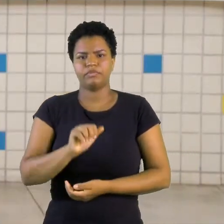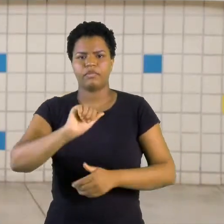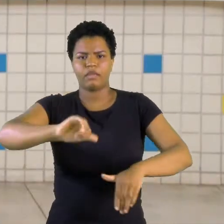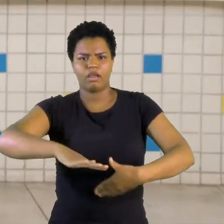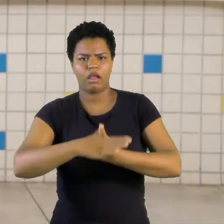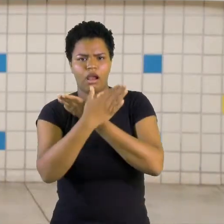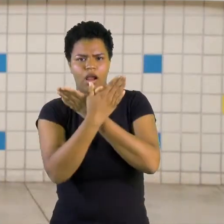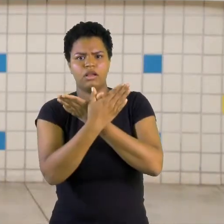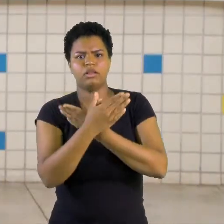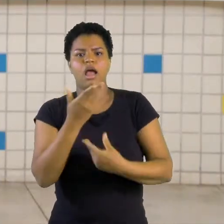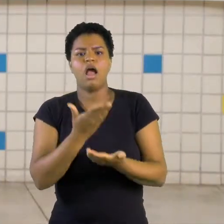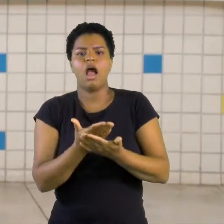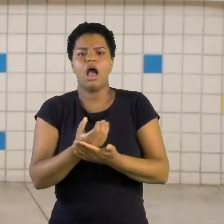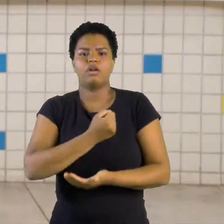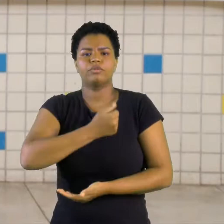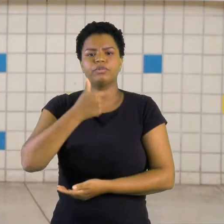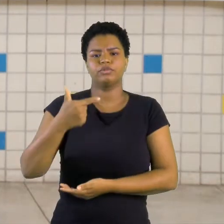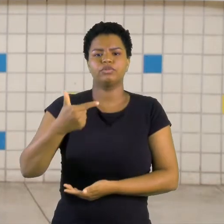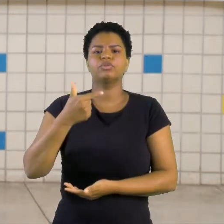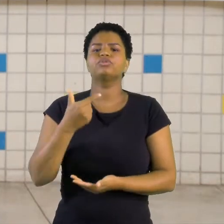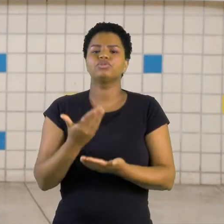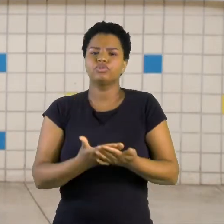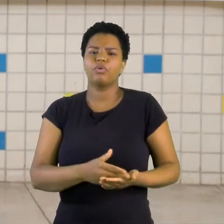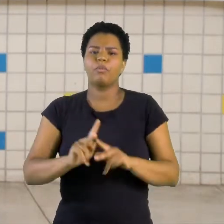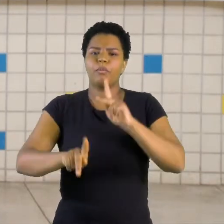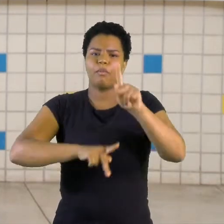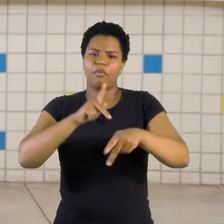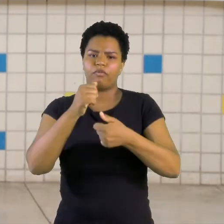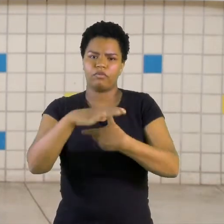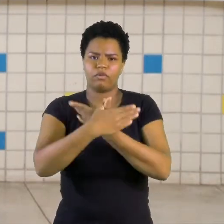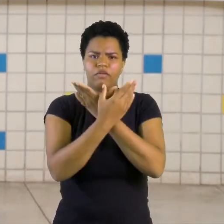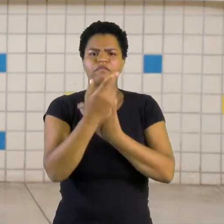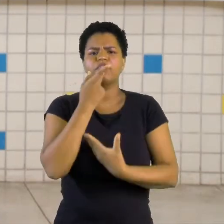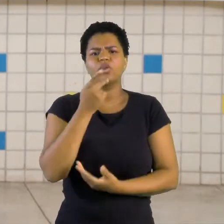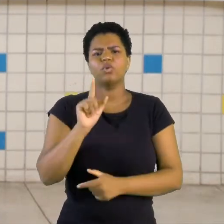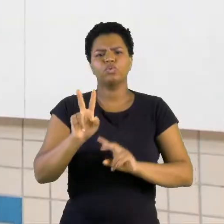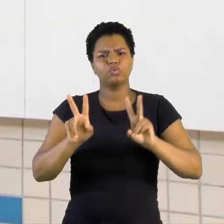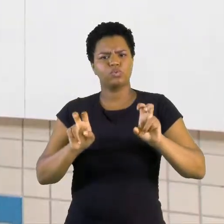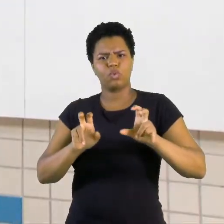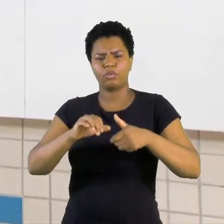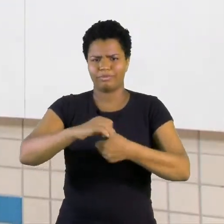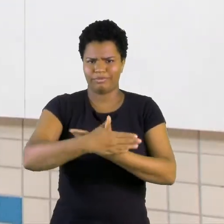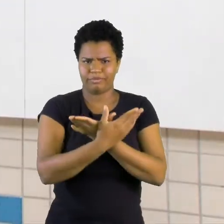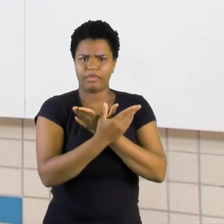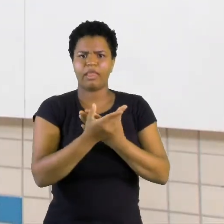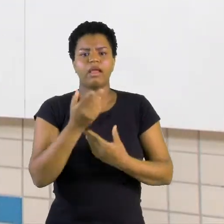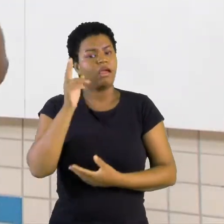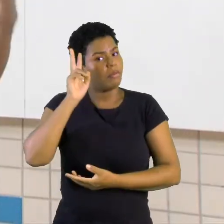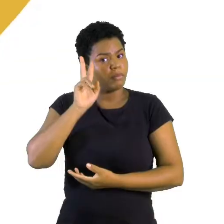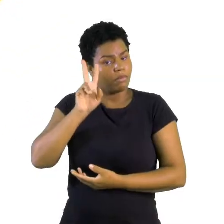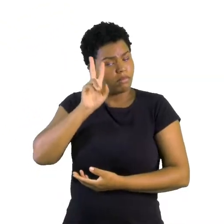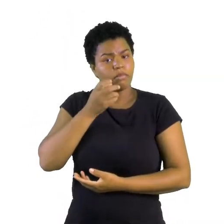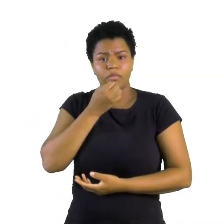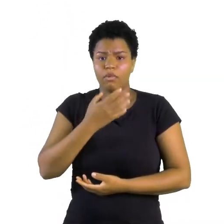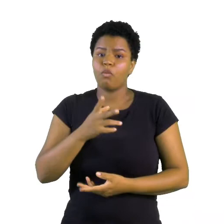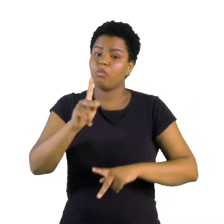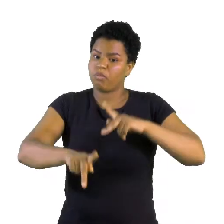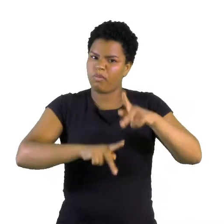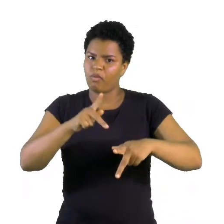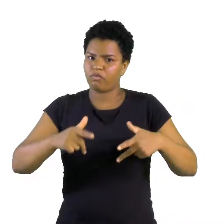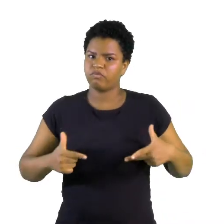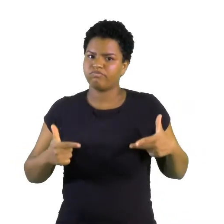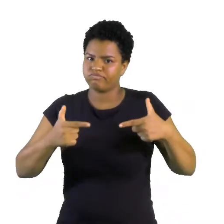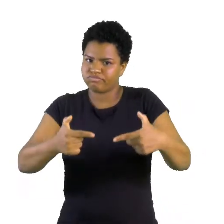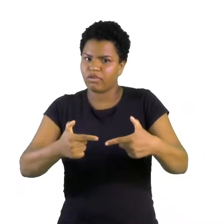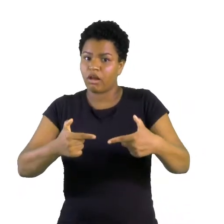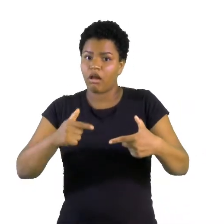2 nós estudamos sobre os povos astecas, e quando nós falamos dos astecas, vale a pena lembrar que eram povos guerreiros. A guerra era